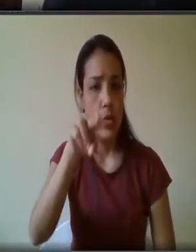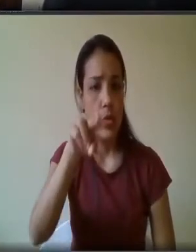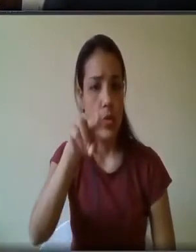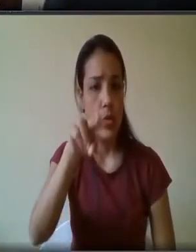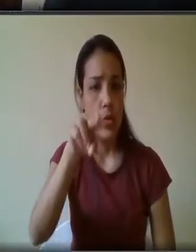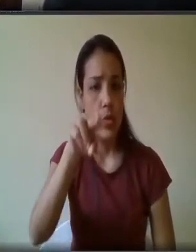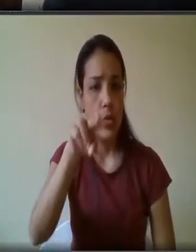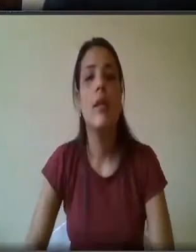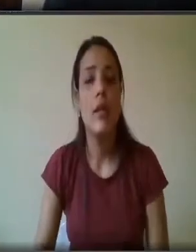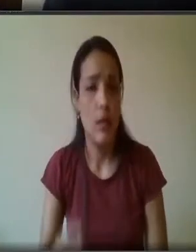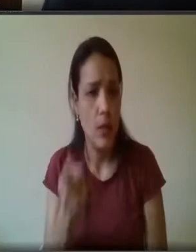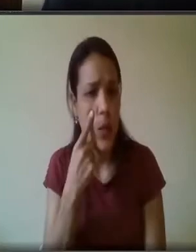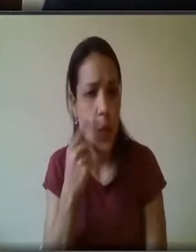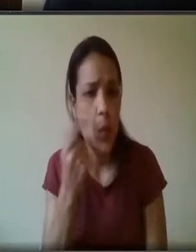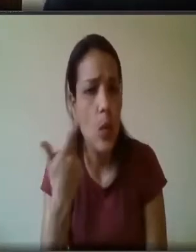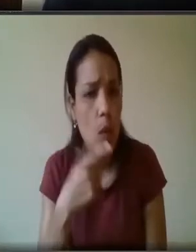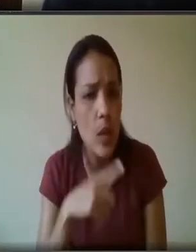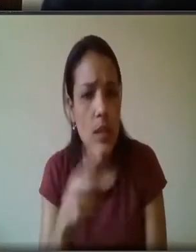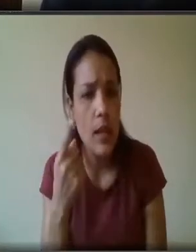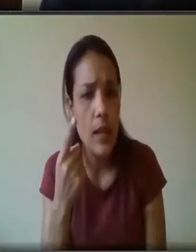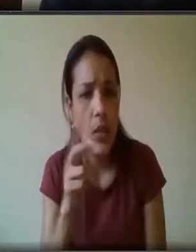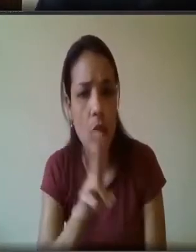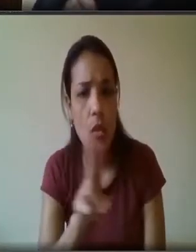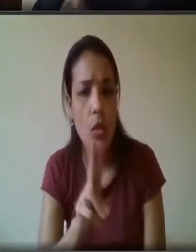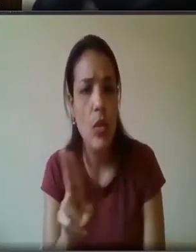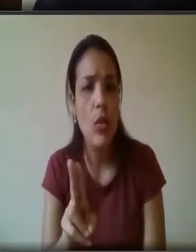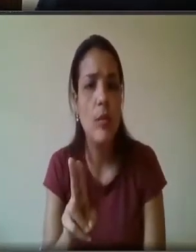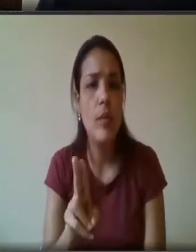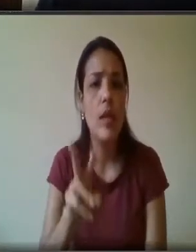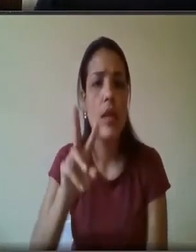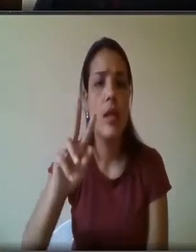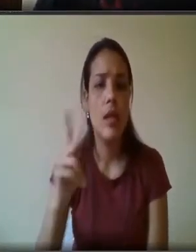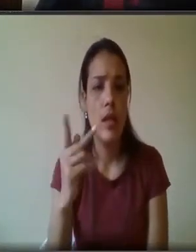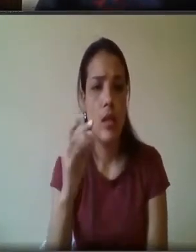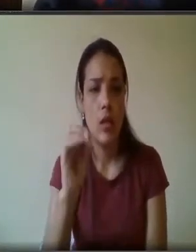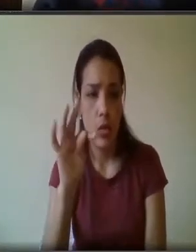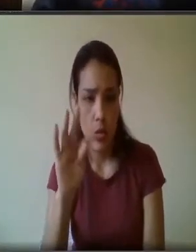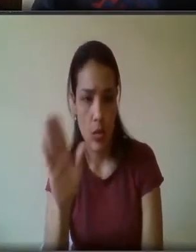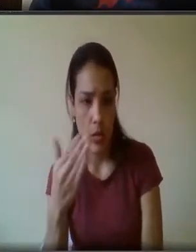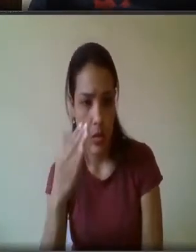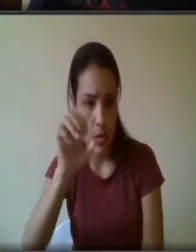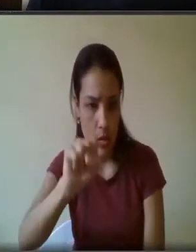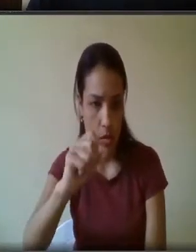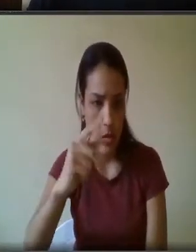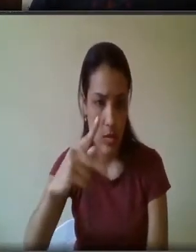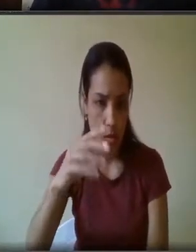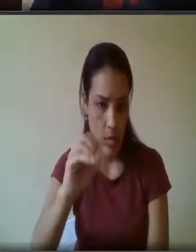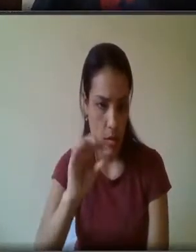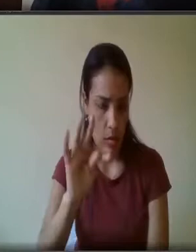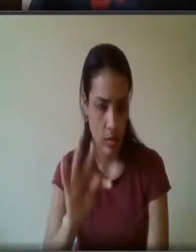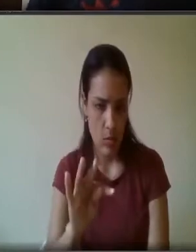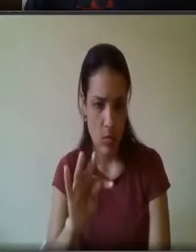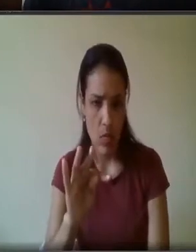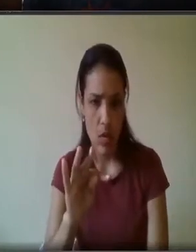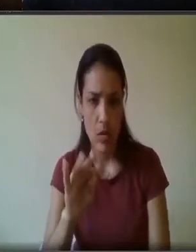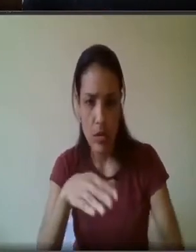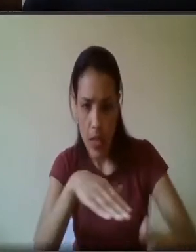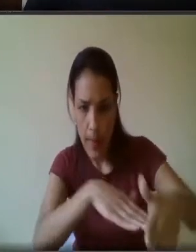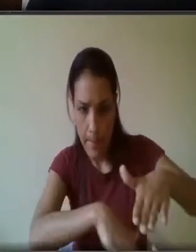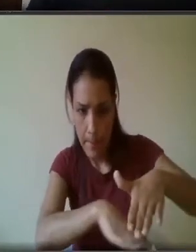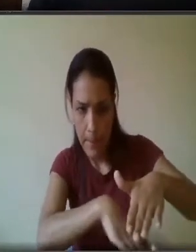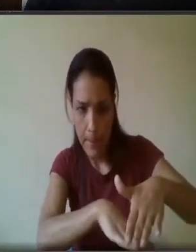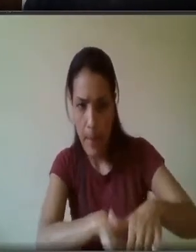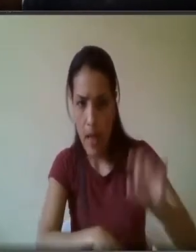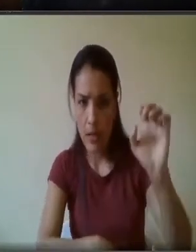Vocês estão vendo esse termo aqui, hotspot? Quando você está falando de meio ambiente, hotspot é uma área de grande biodiversidade que